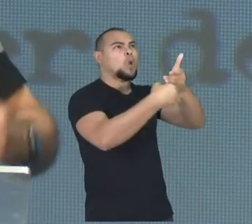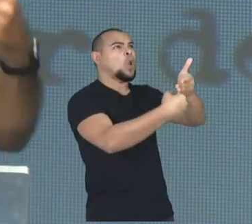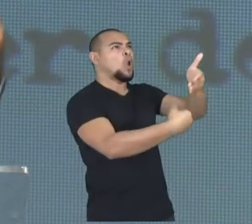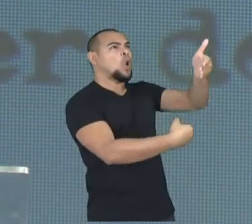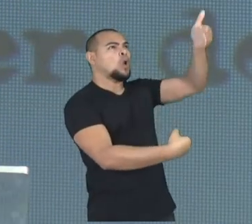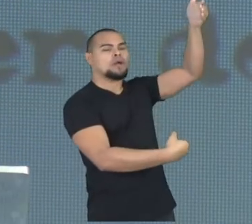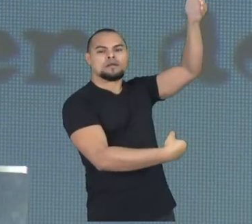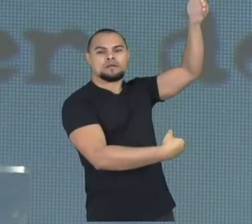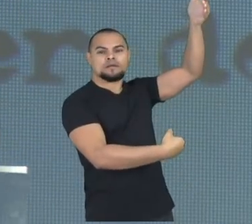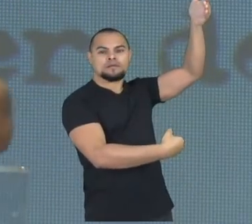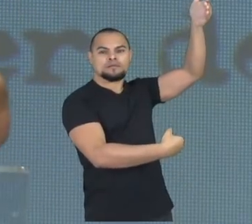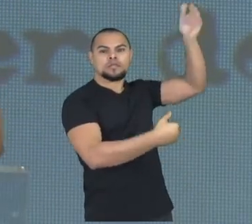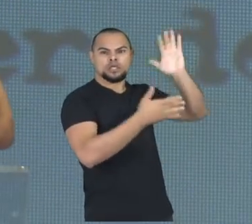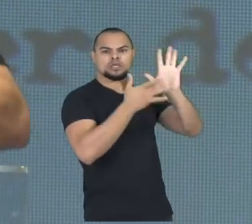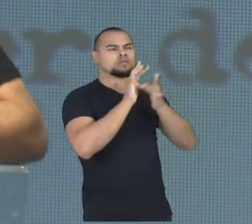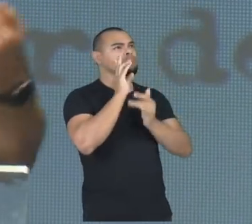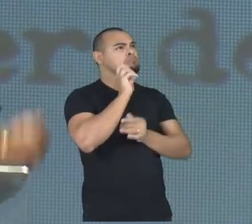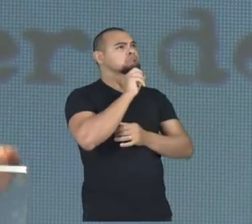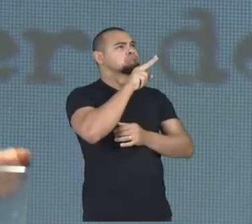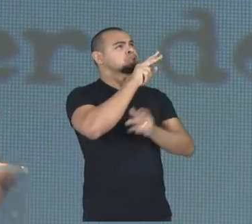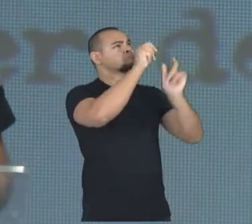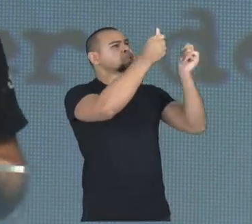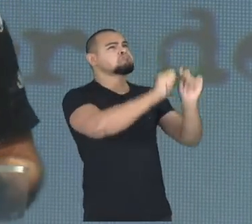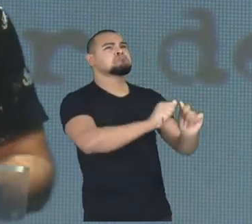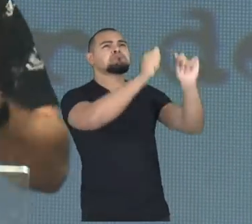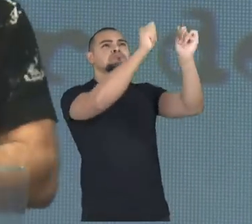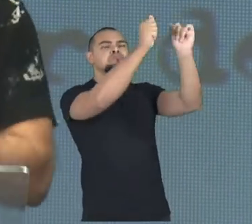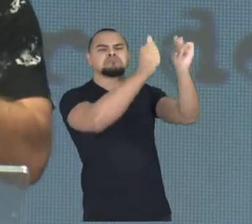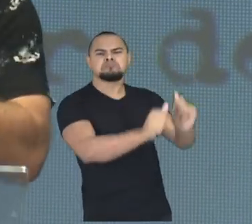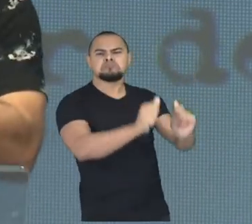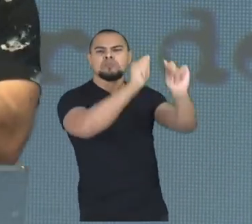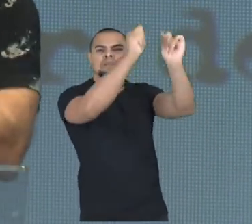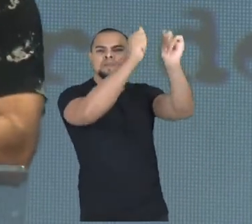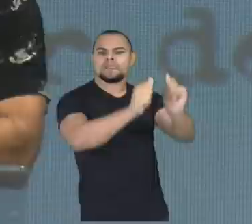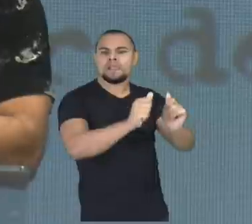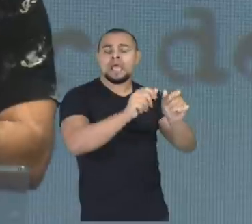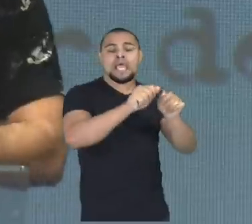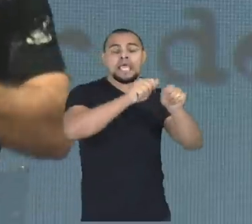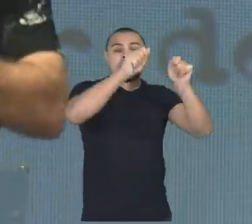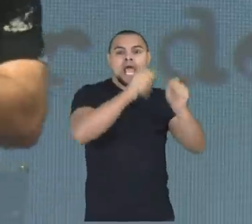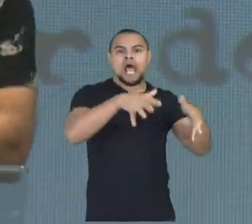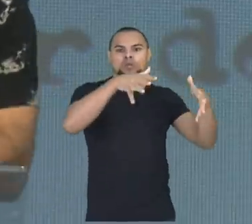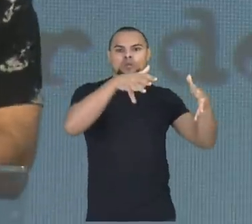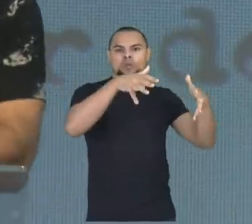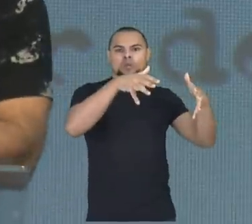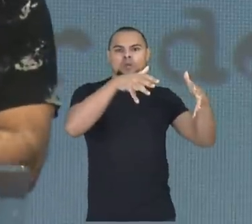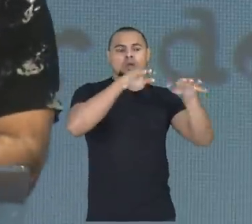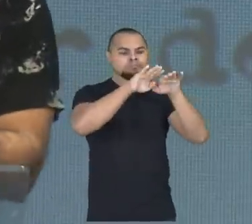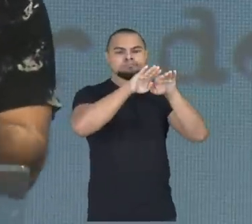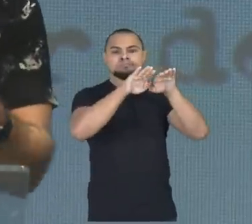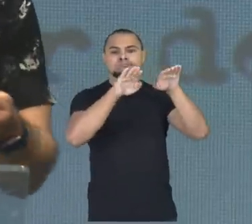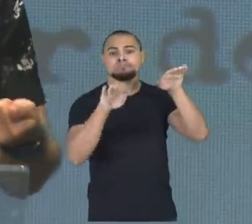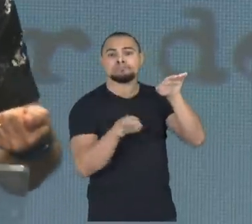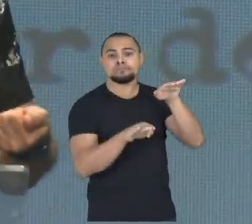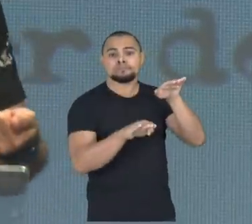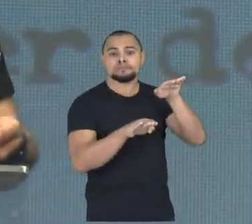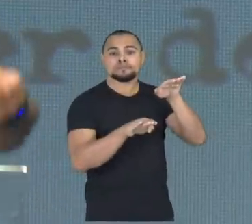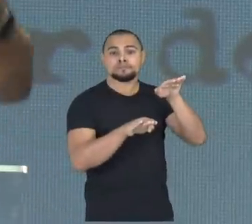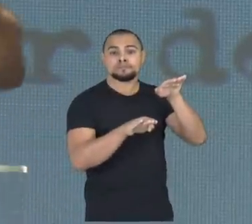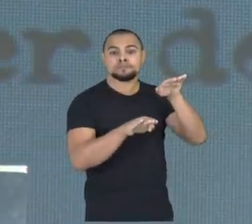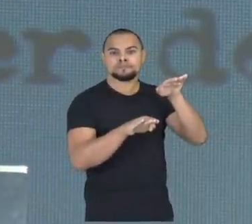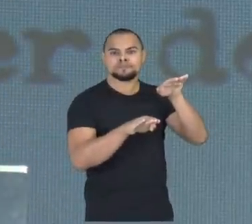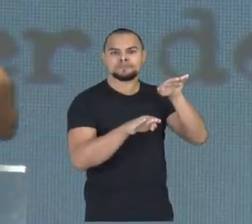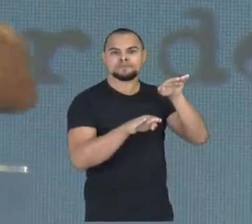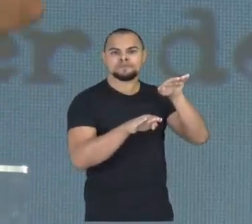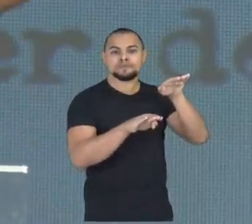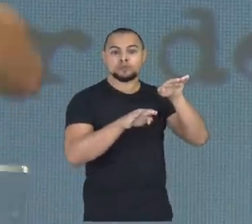e todo Deus feito pelas mãos humanas, ele é uma criatura subderivada, porque se o